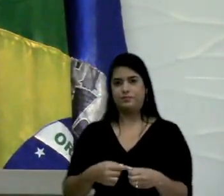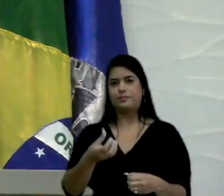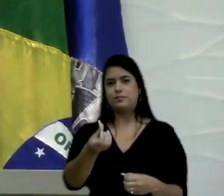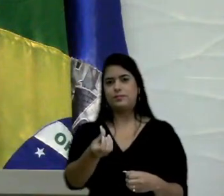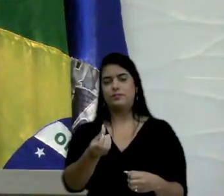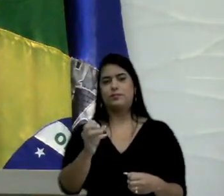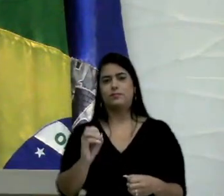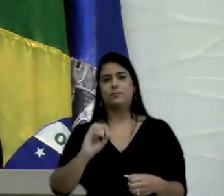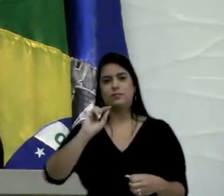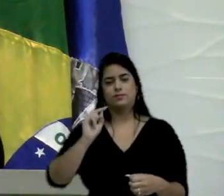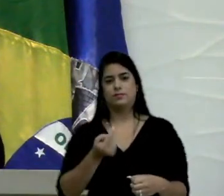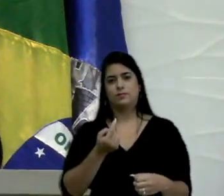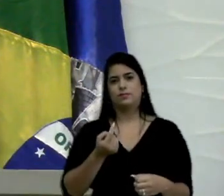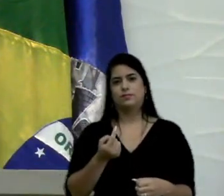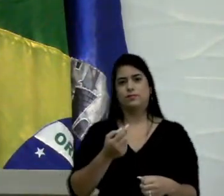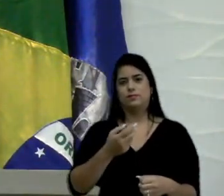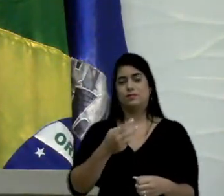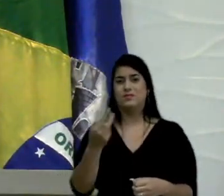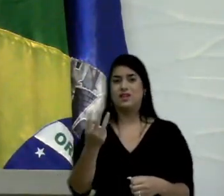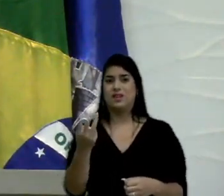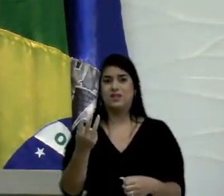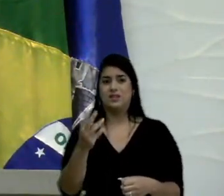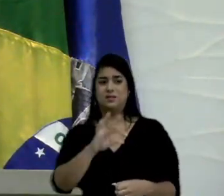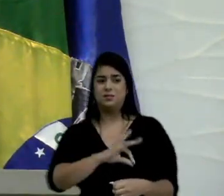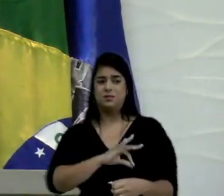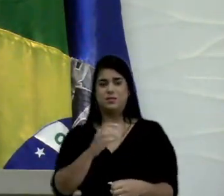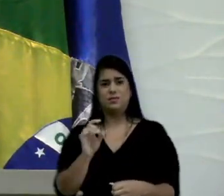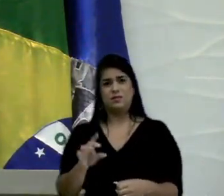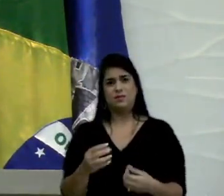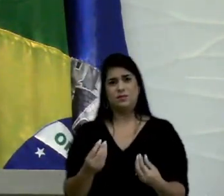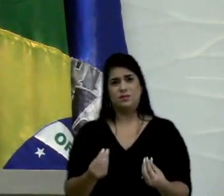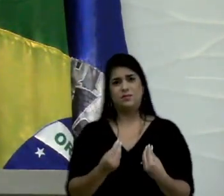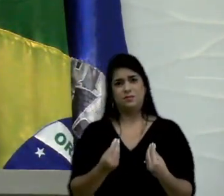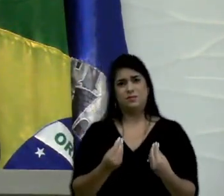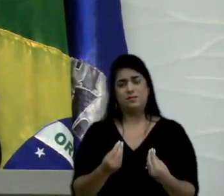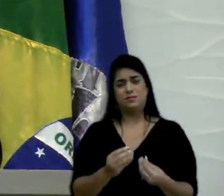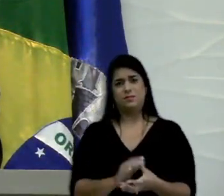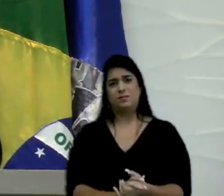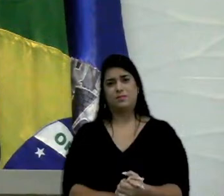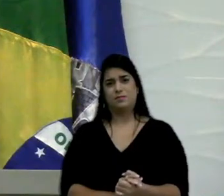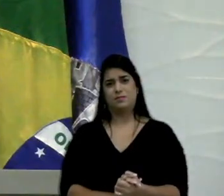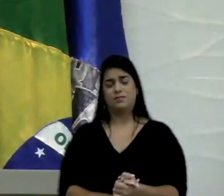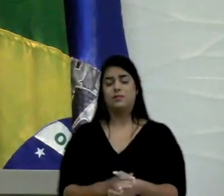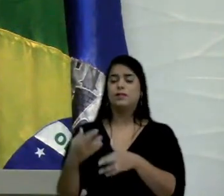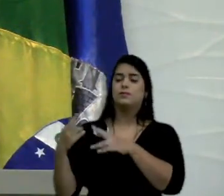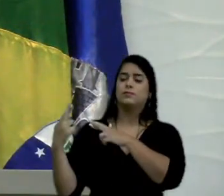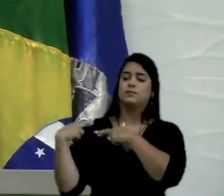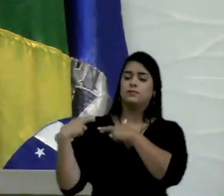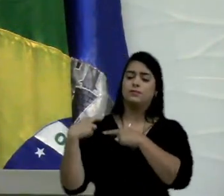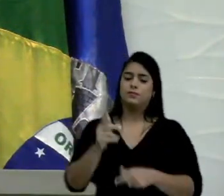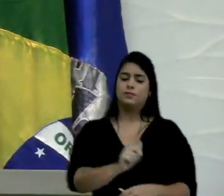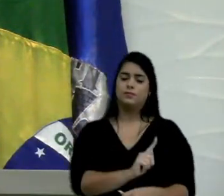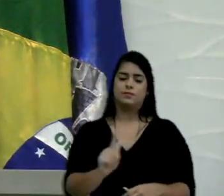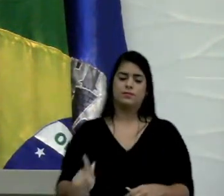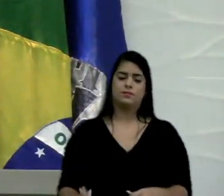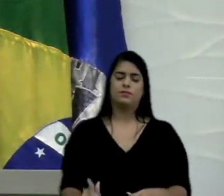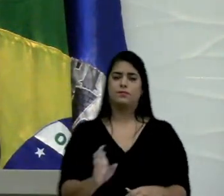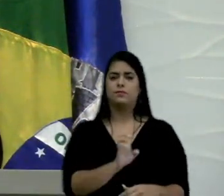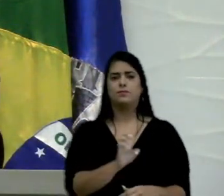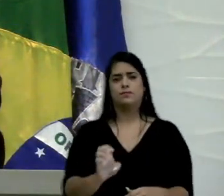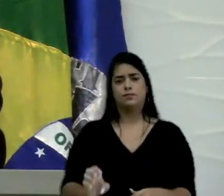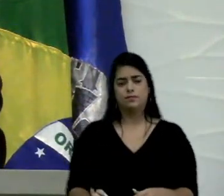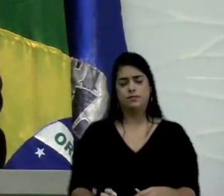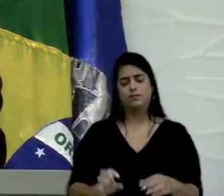habitantes três três policiais Então isso é obrigação do Governo do Estado tem um